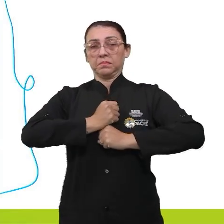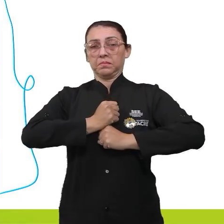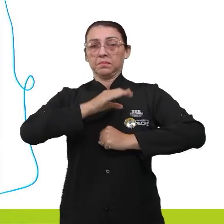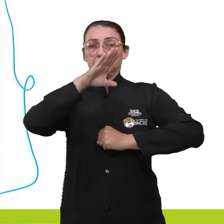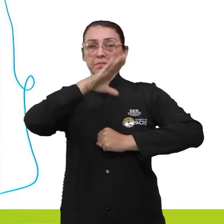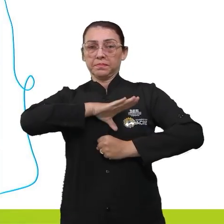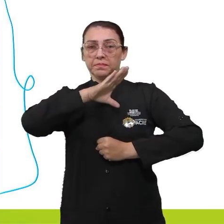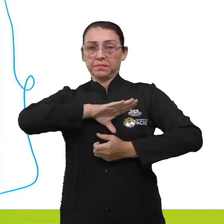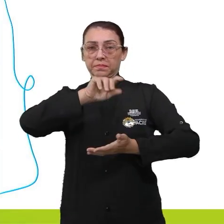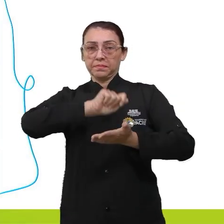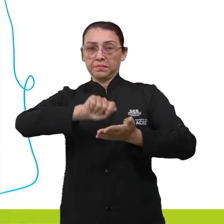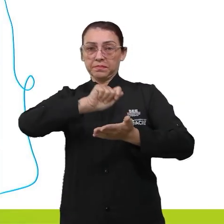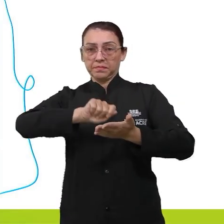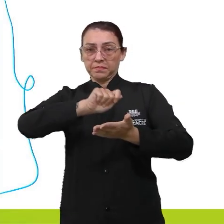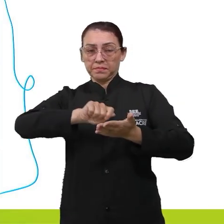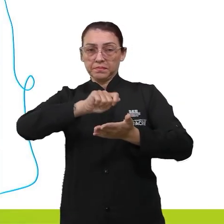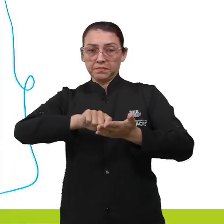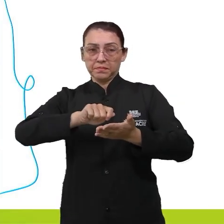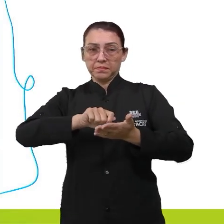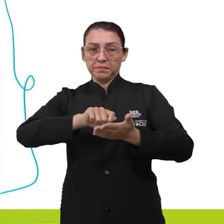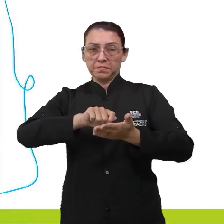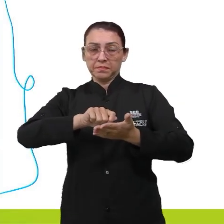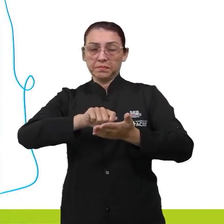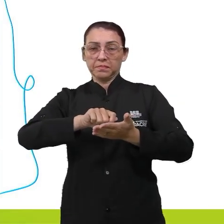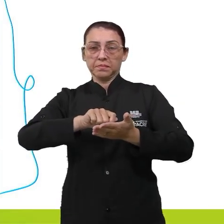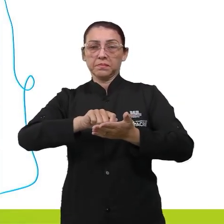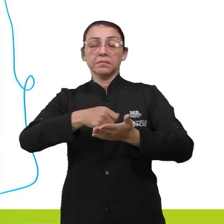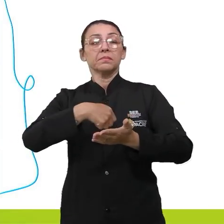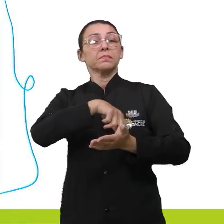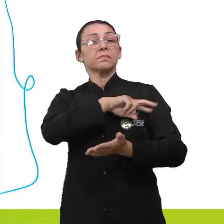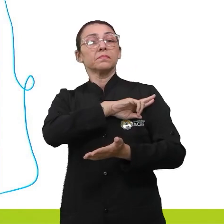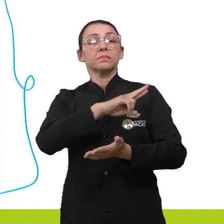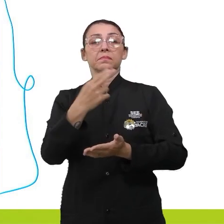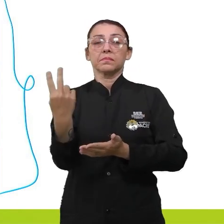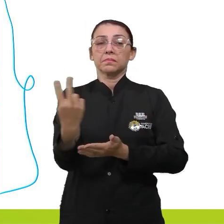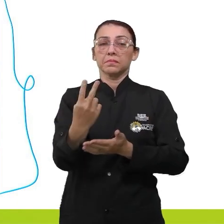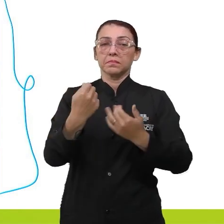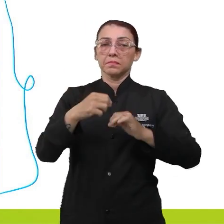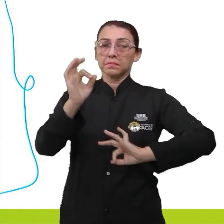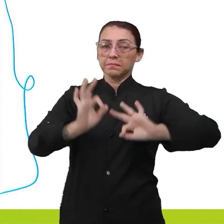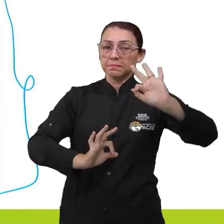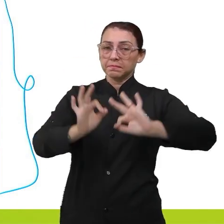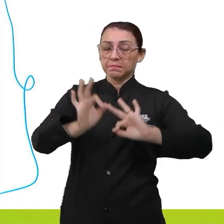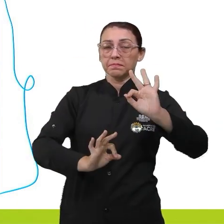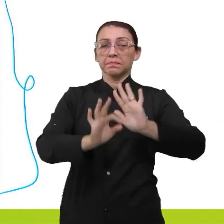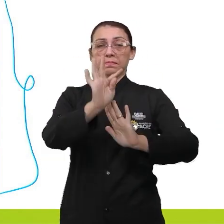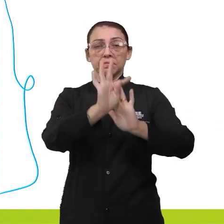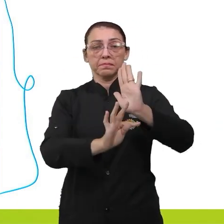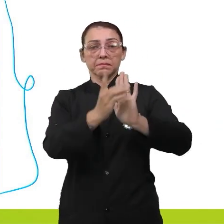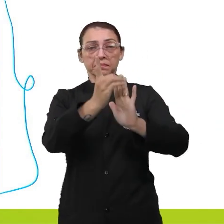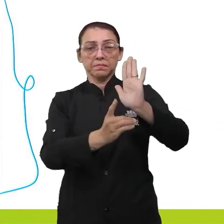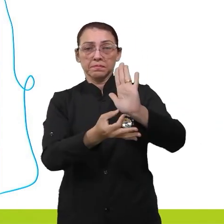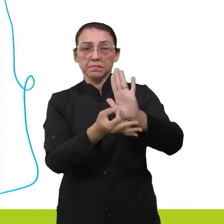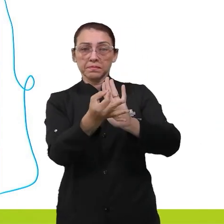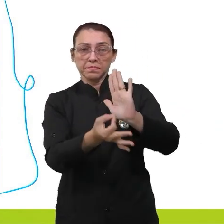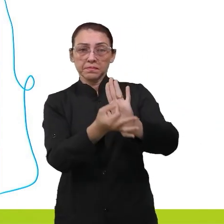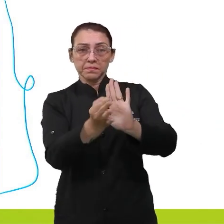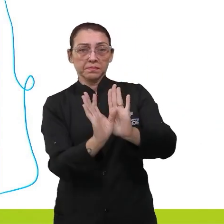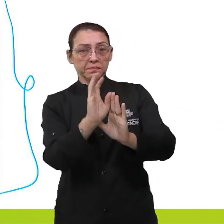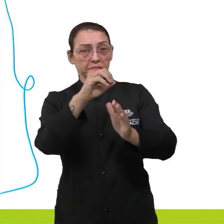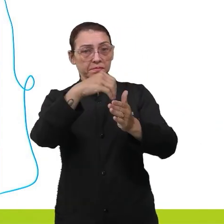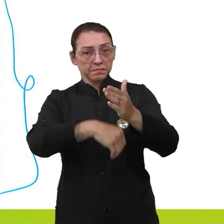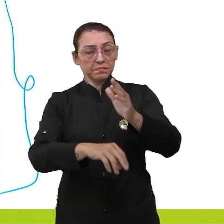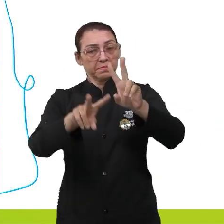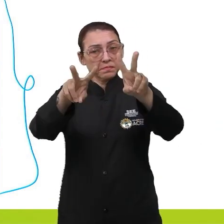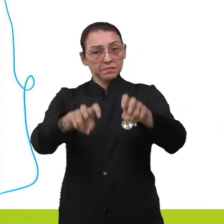padrão da língua portuguesa escrita. A competência 2, você precisa elaborar um texto dissertativo argumentativo dentro